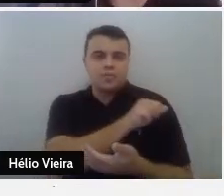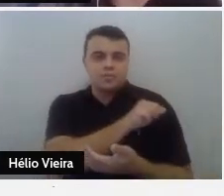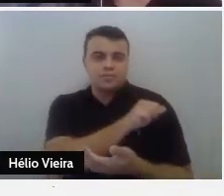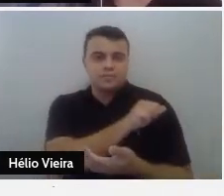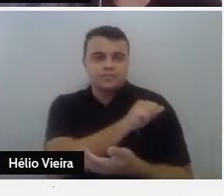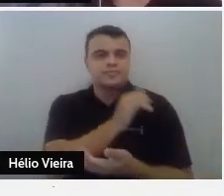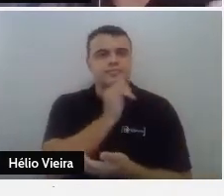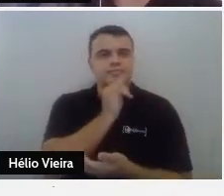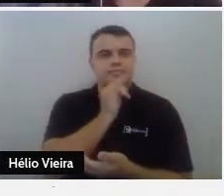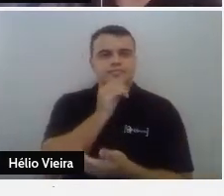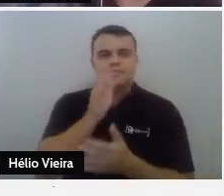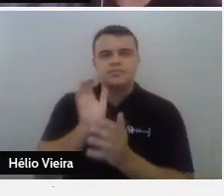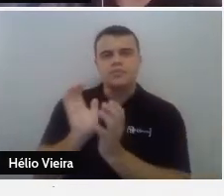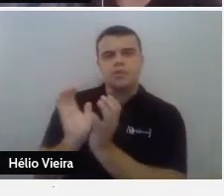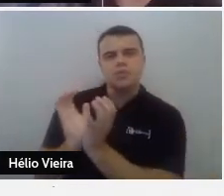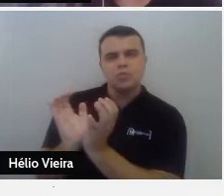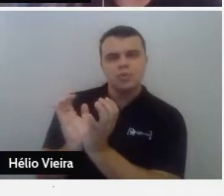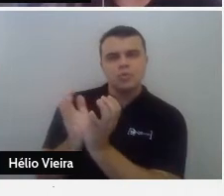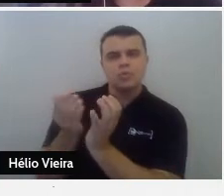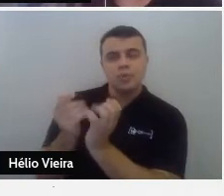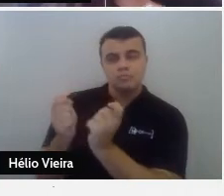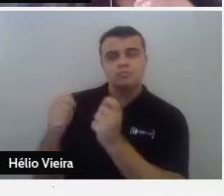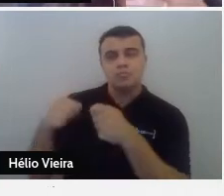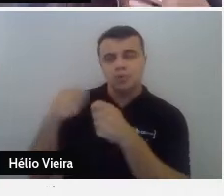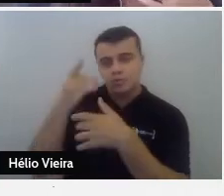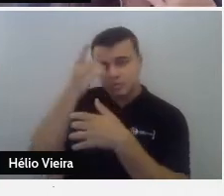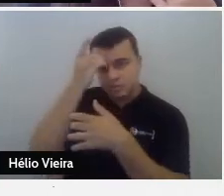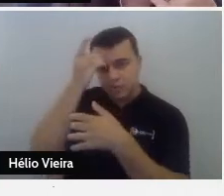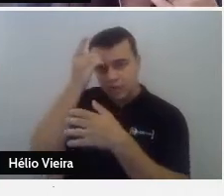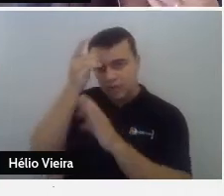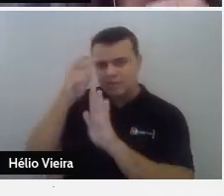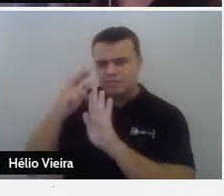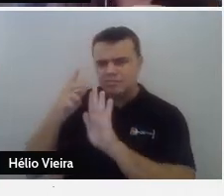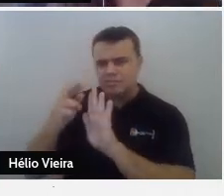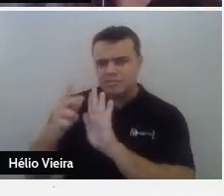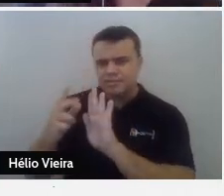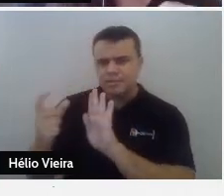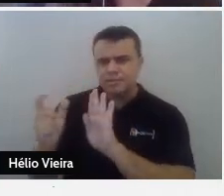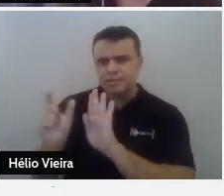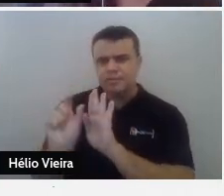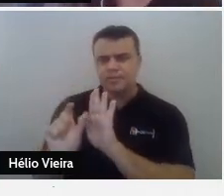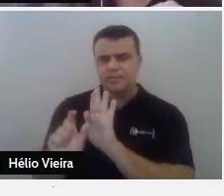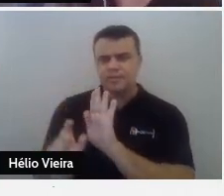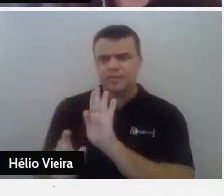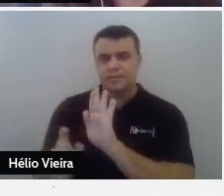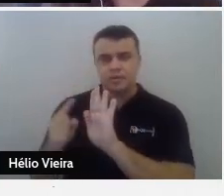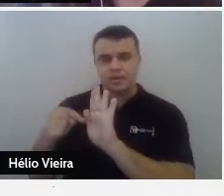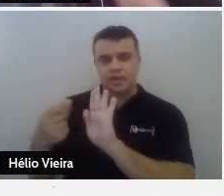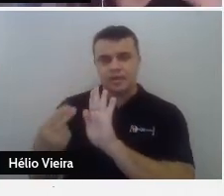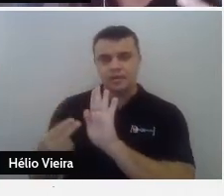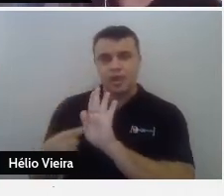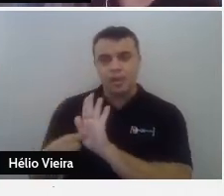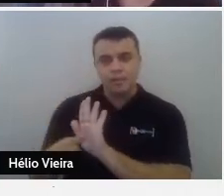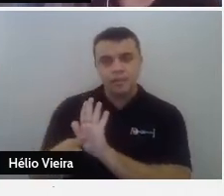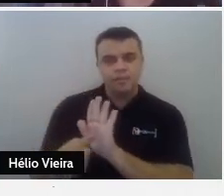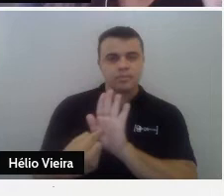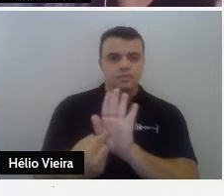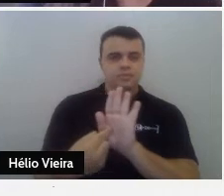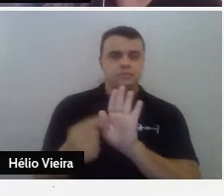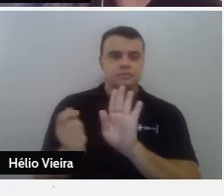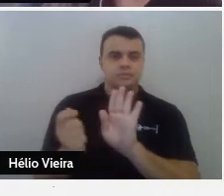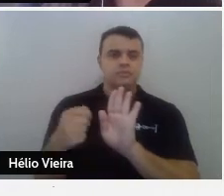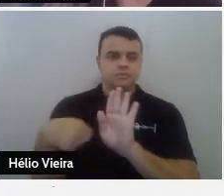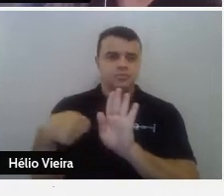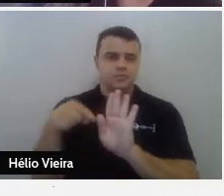por exemplo, uma turma, pode criar uma galeria e expor os desenhos, né?